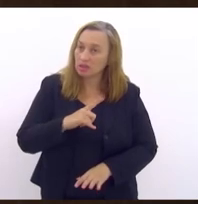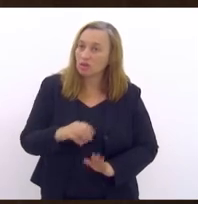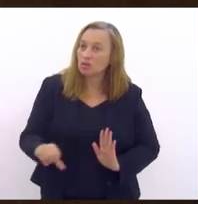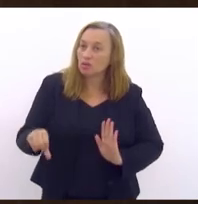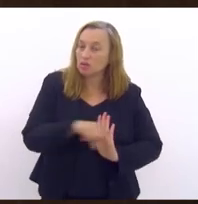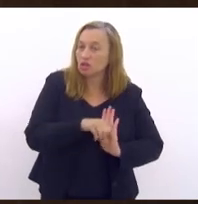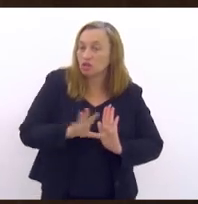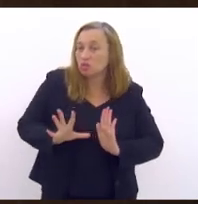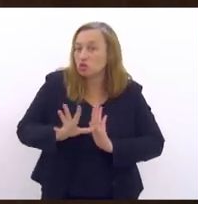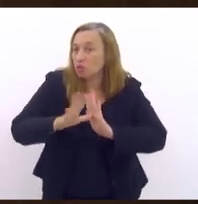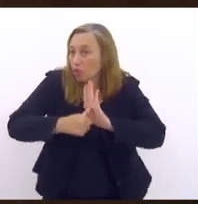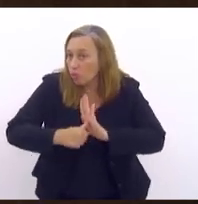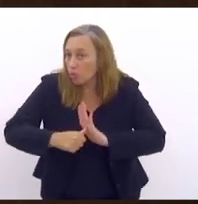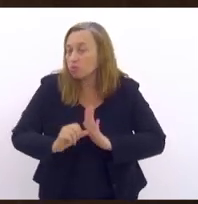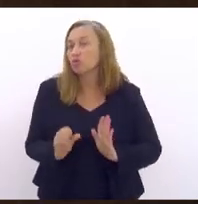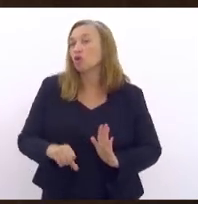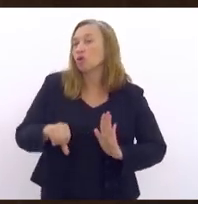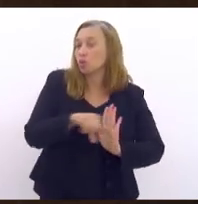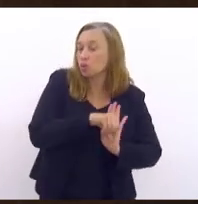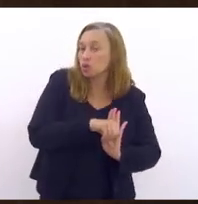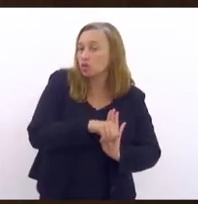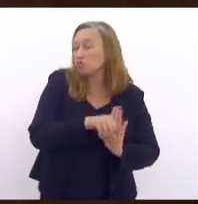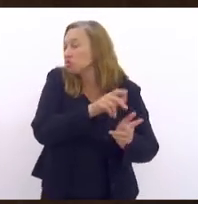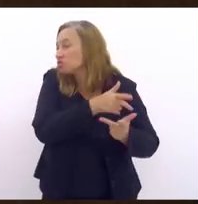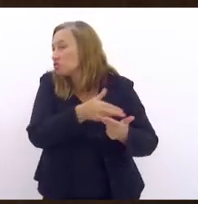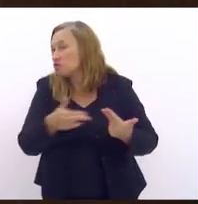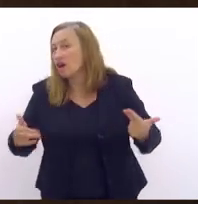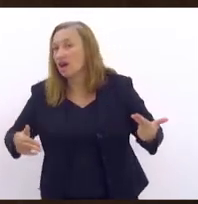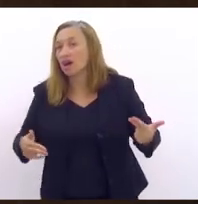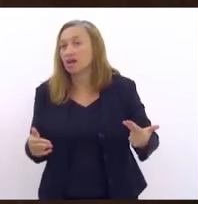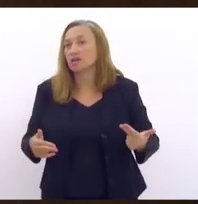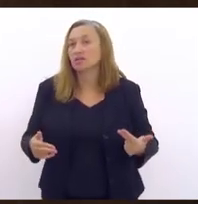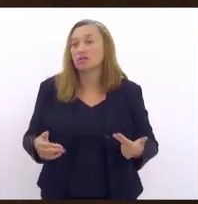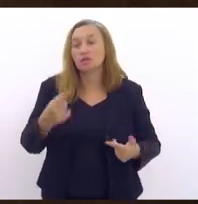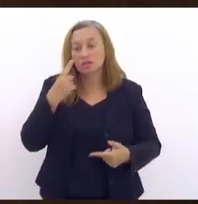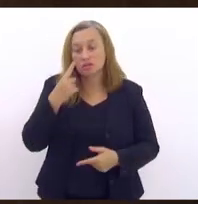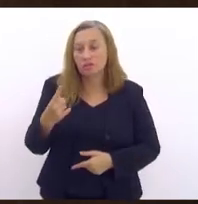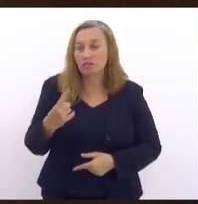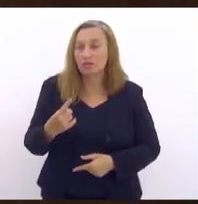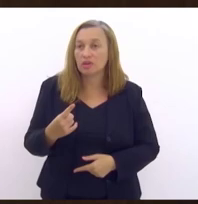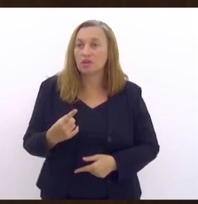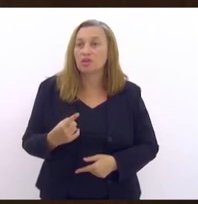de assalto, existe o crime, uma série de coisas que, quando a gente vai buscar